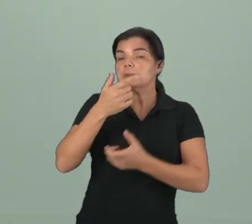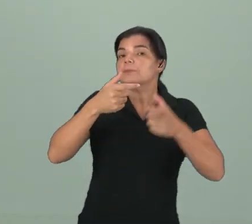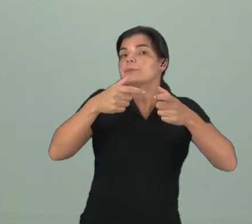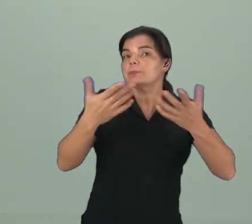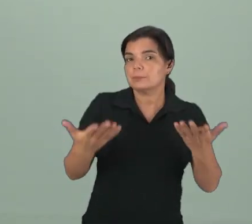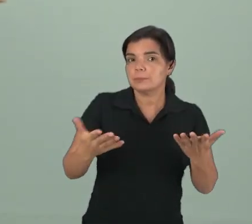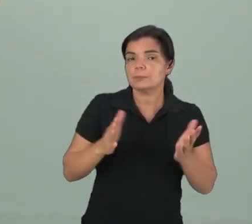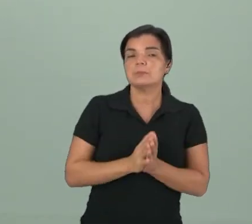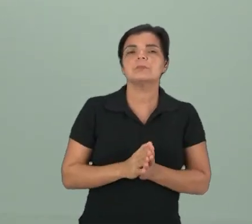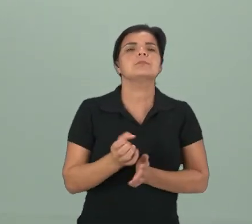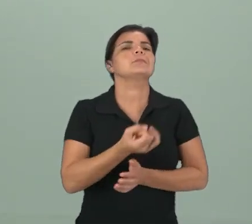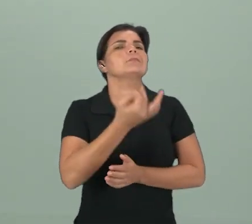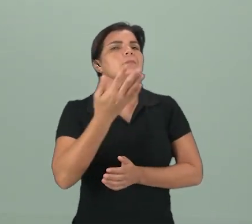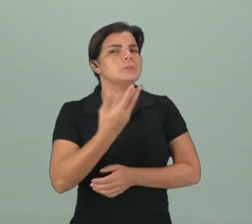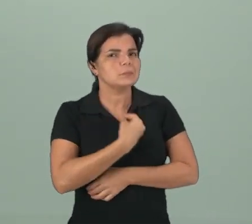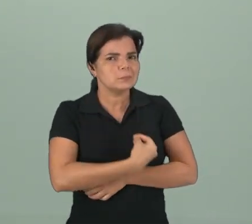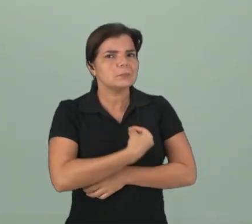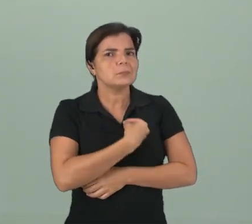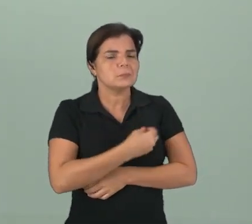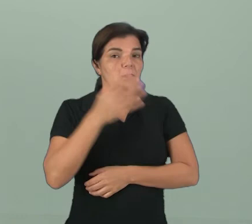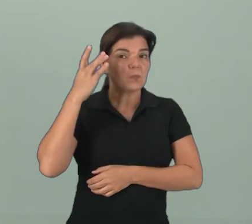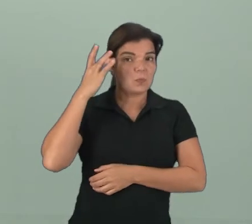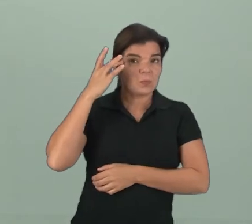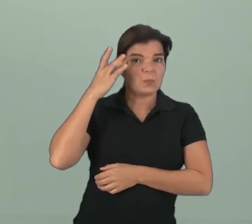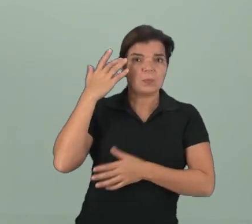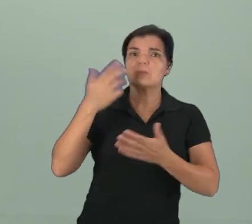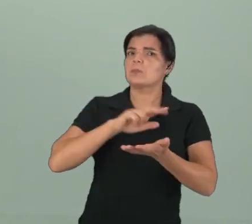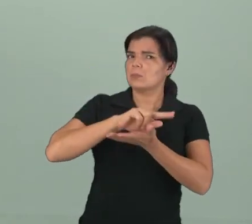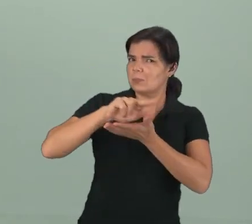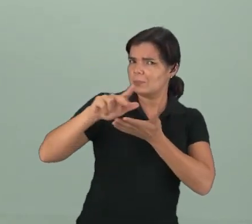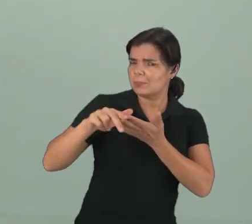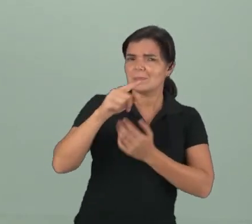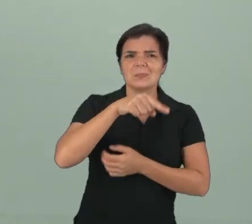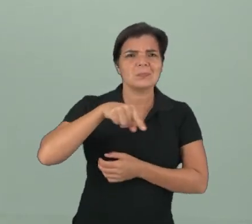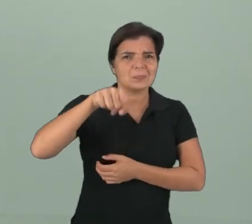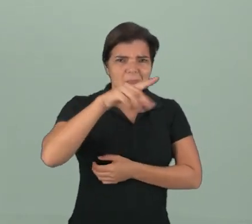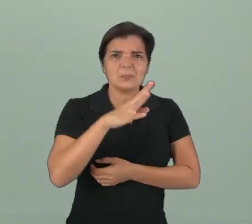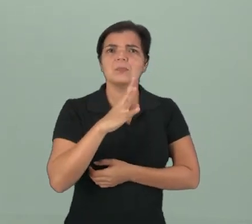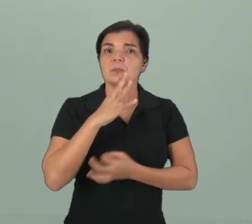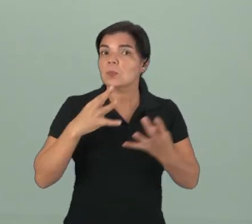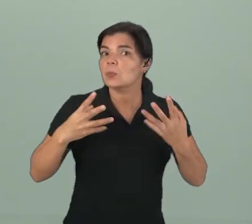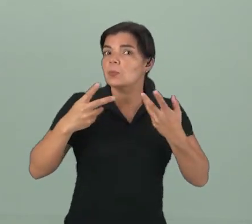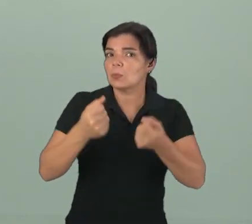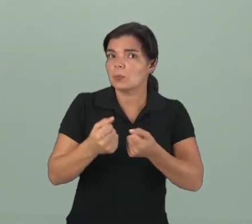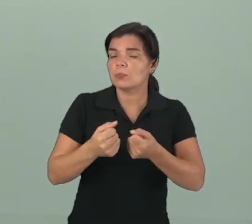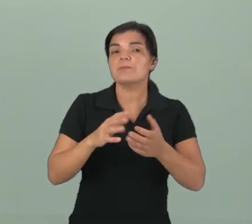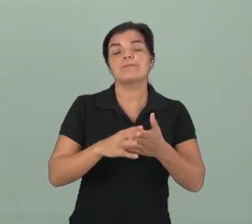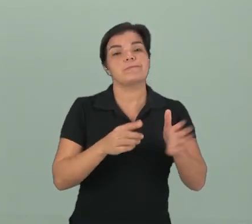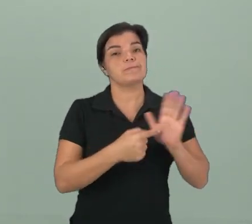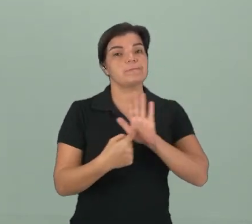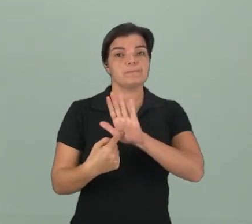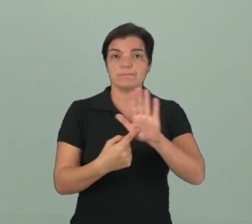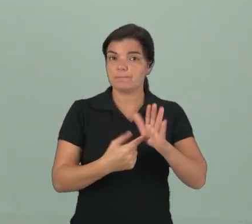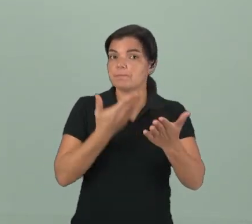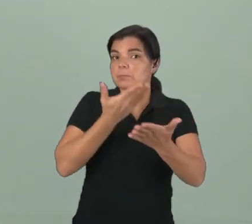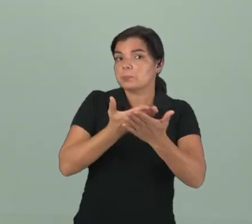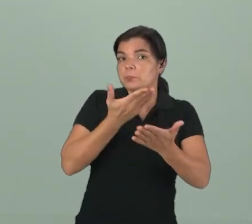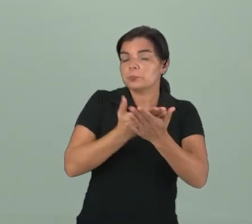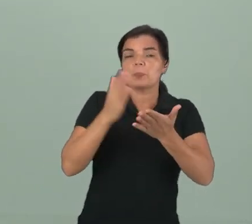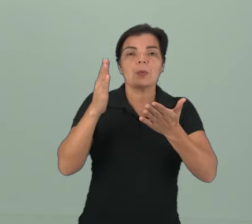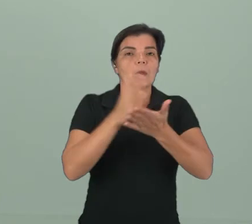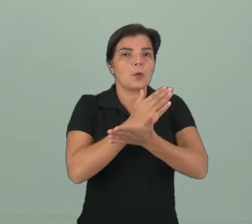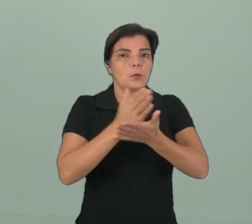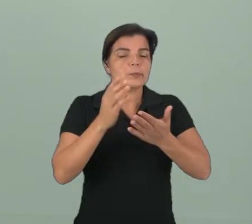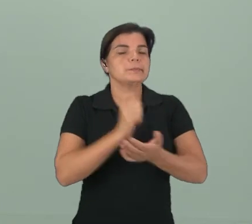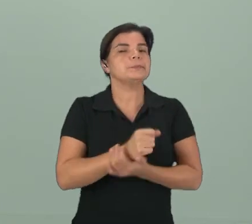ambiente. E quantos será que existem? Será que são muitos? Será que você conhece todos? Eu trouxe aqui para nossa aula